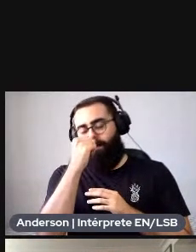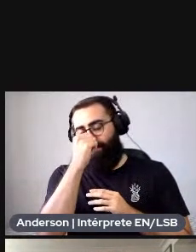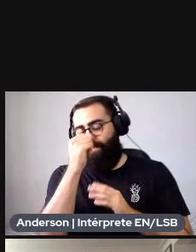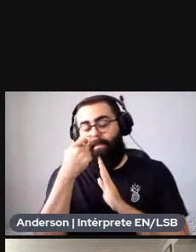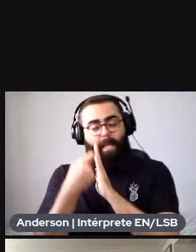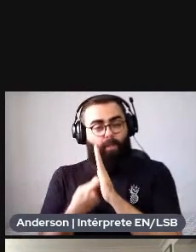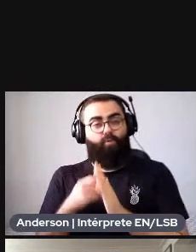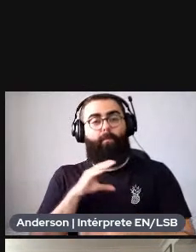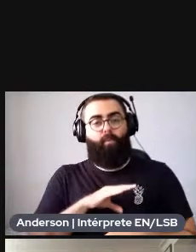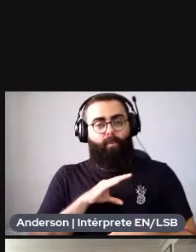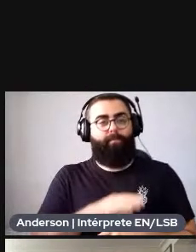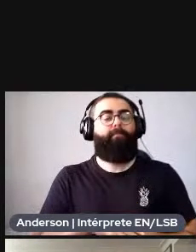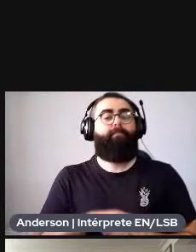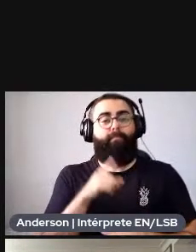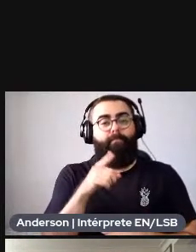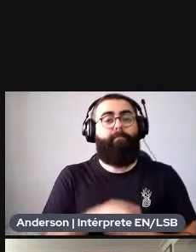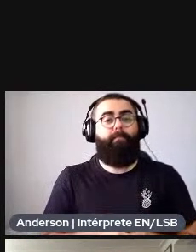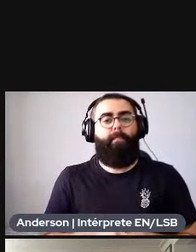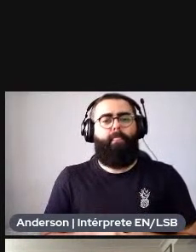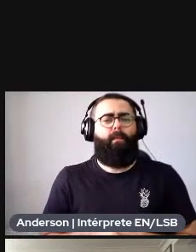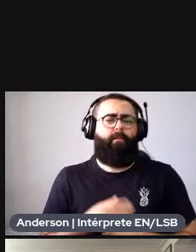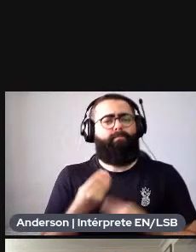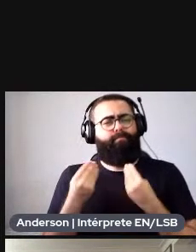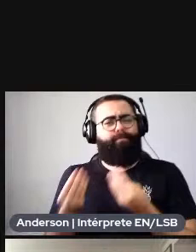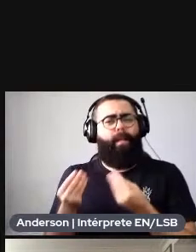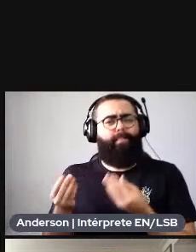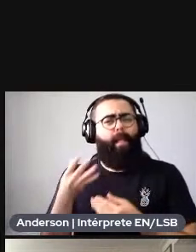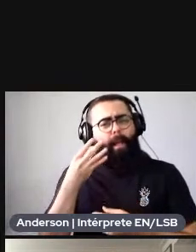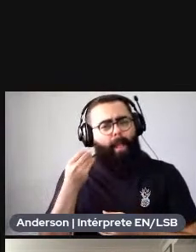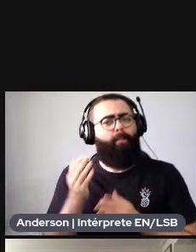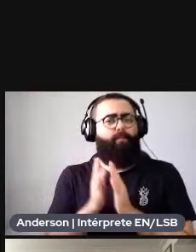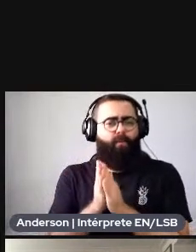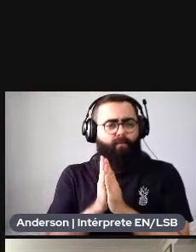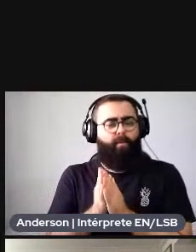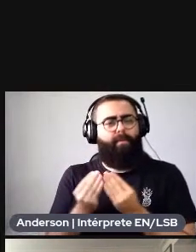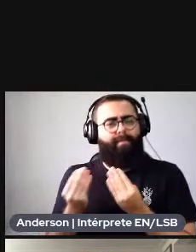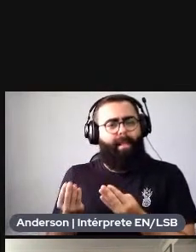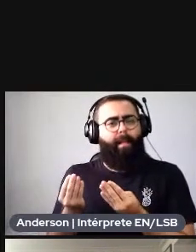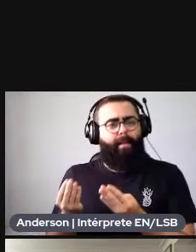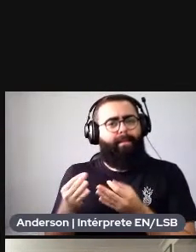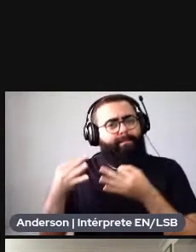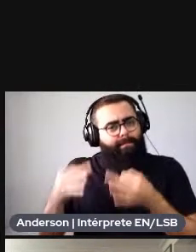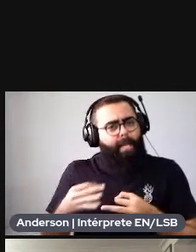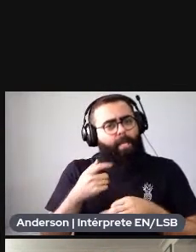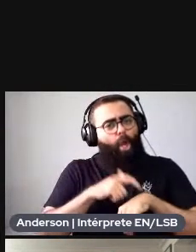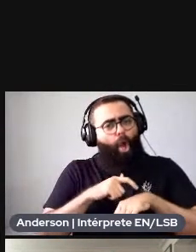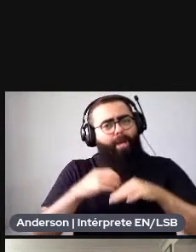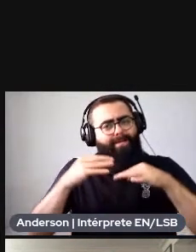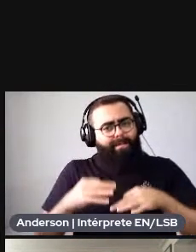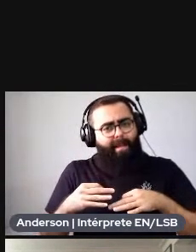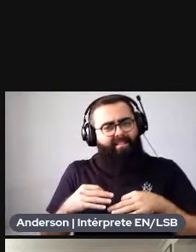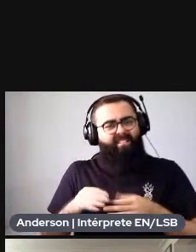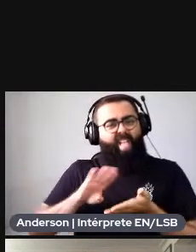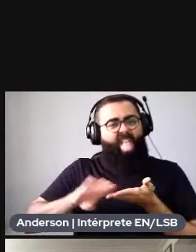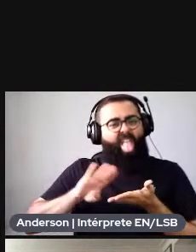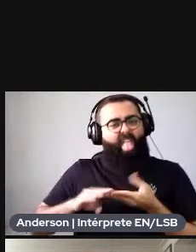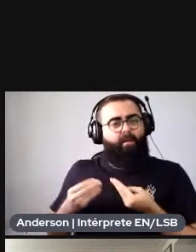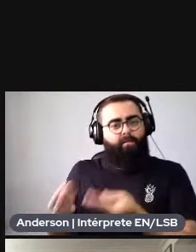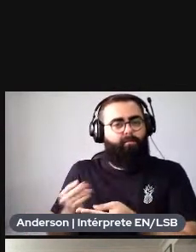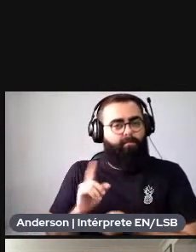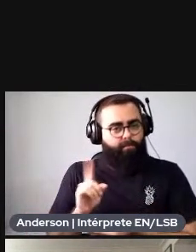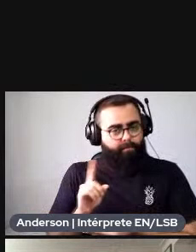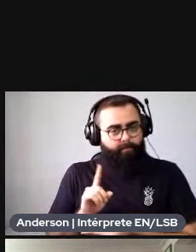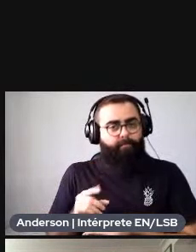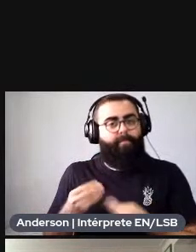a intervalos regulares e nunca lhe dê restos. Dê-lhe de comer em pratos só dele. Proporcione-lhe uma